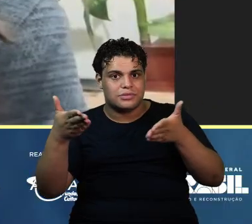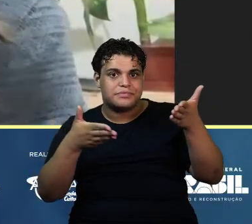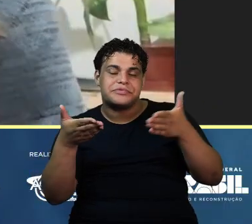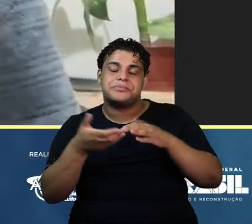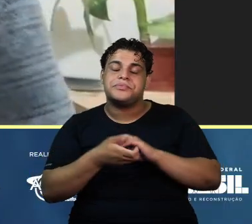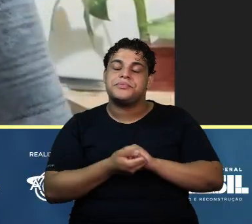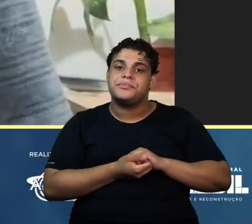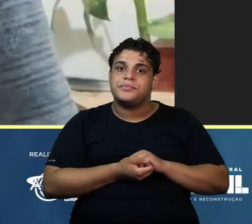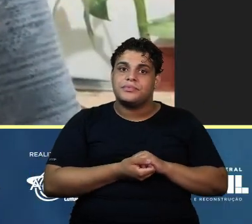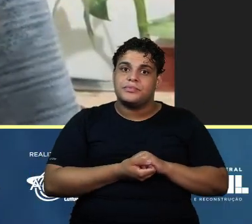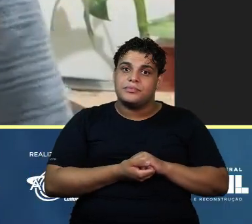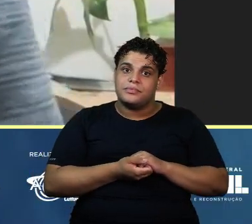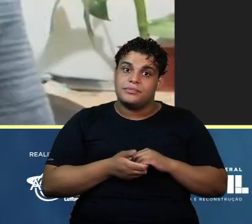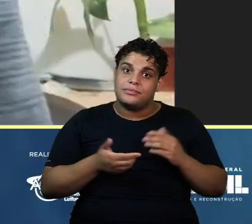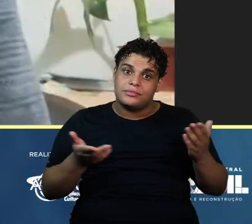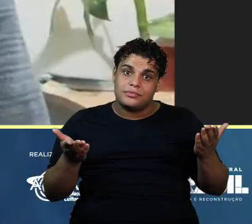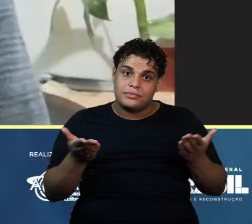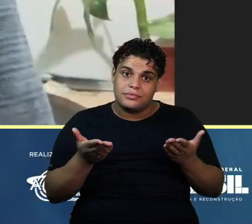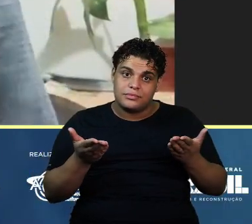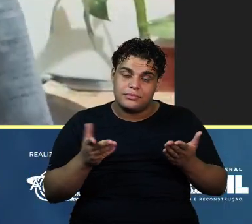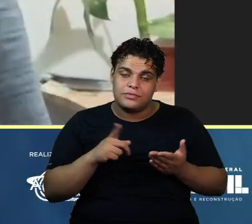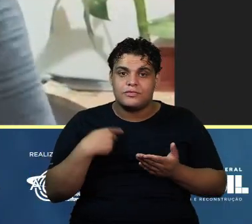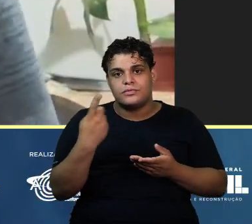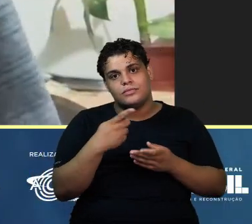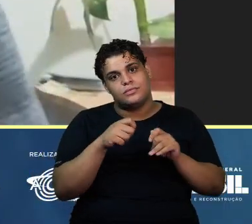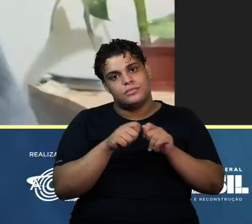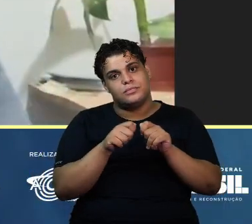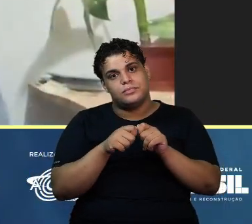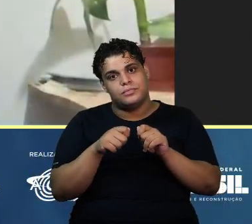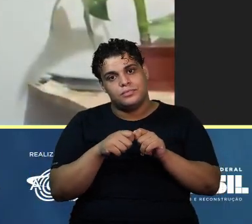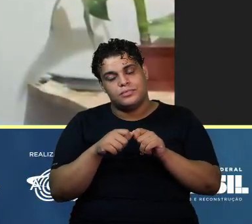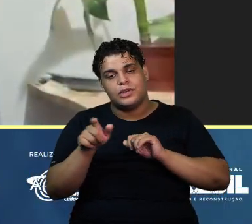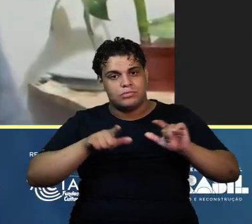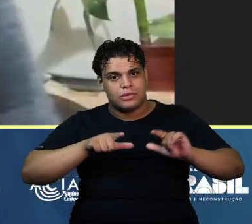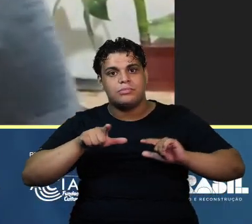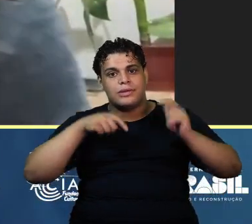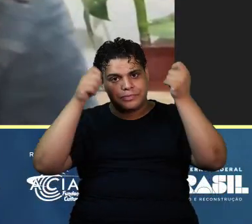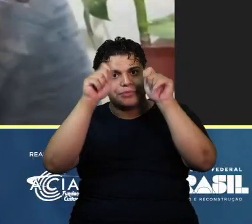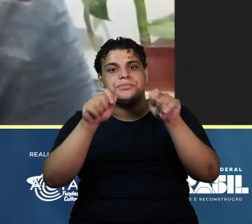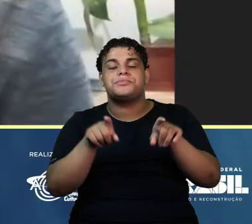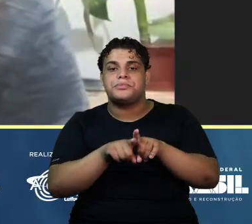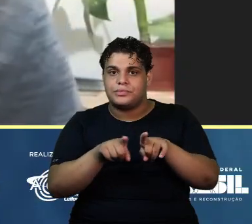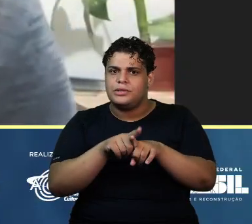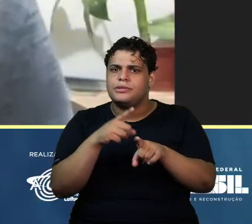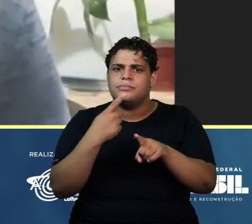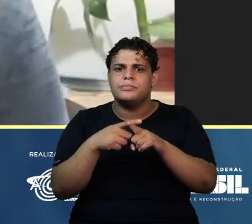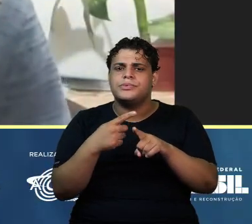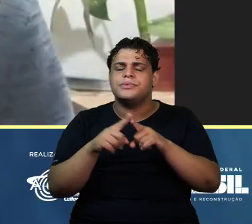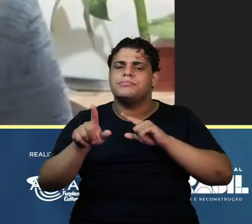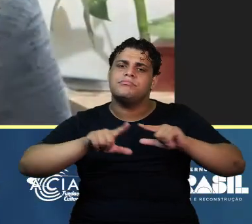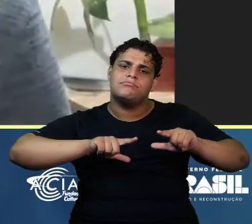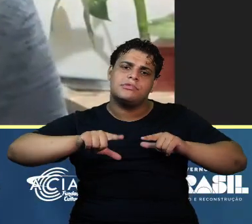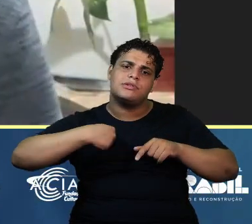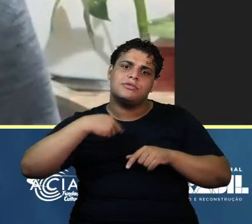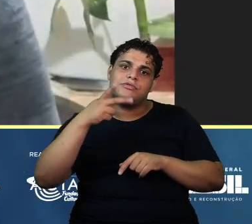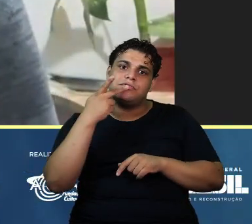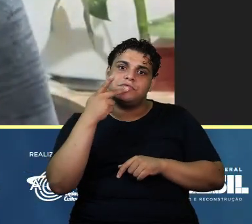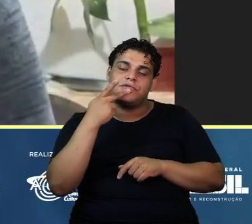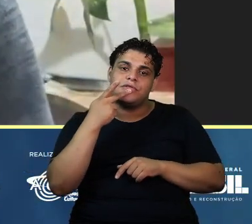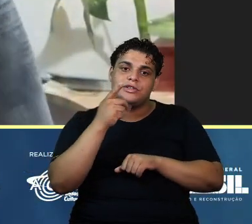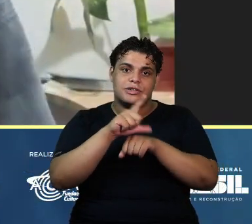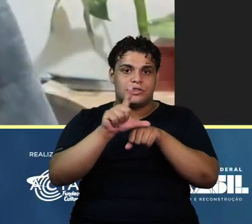Então, a gente faz alguns trabalhos artísticos também, porque dentro desse trabalho que eu comentei, né,